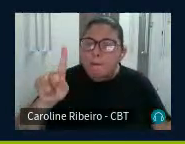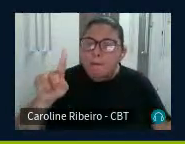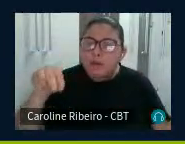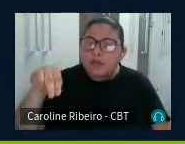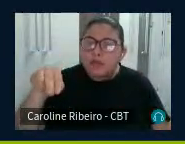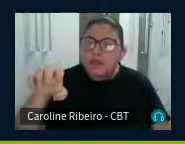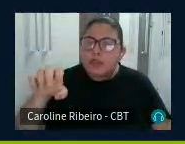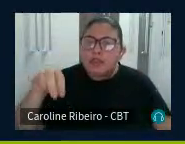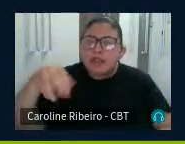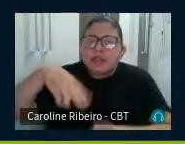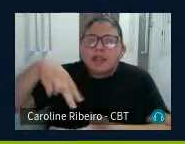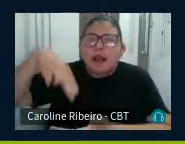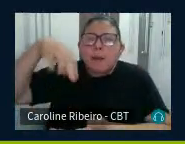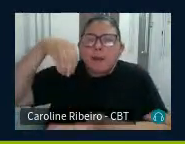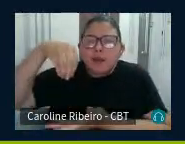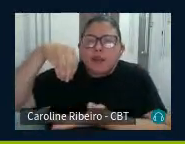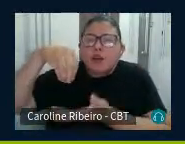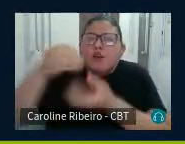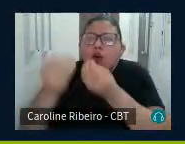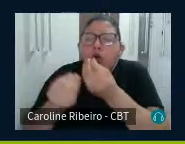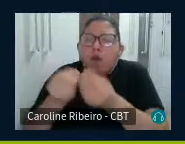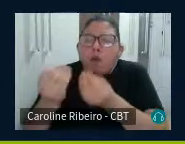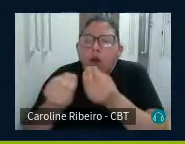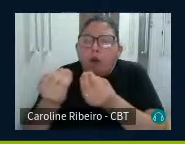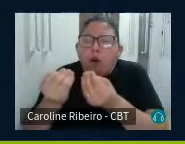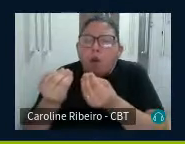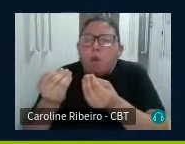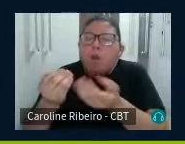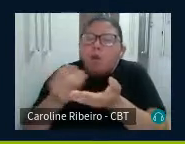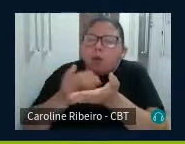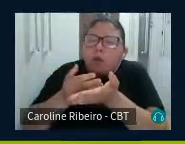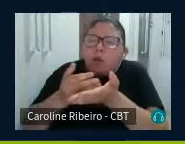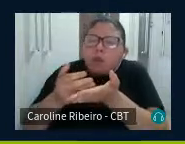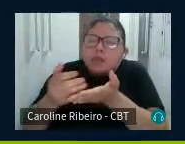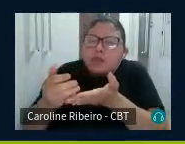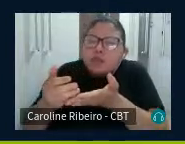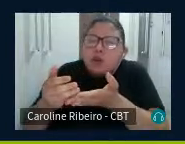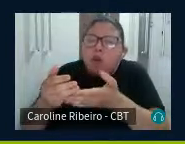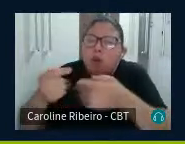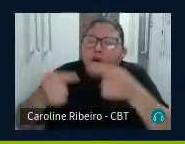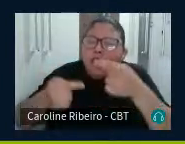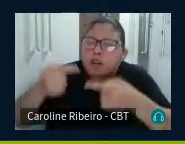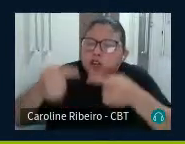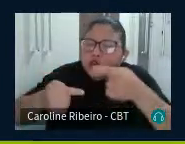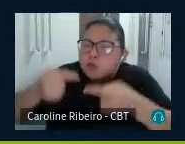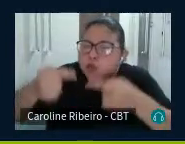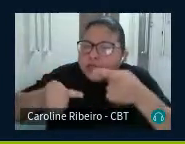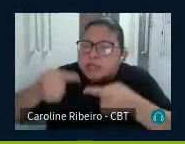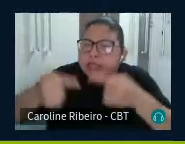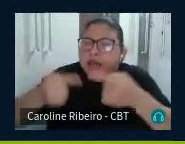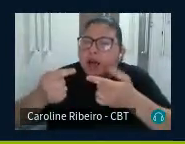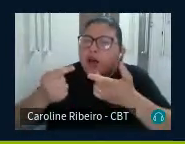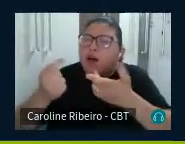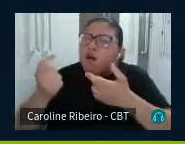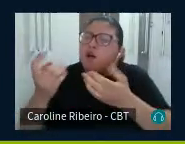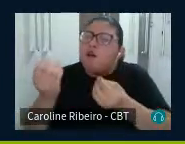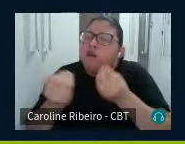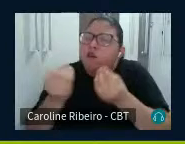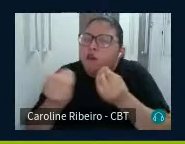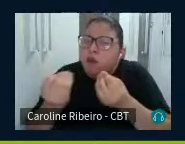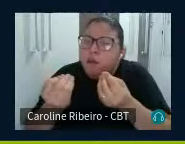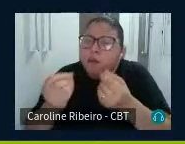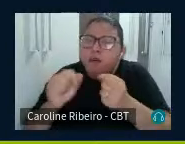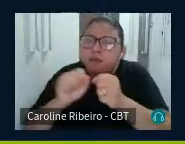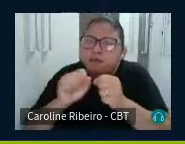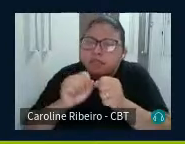que, naquele comecinho, nas primeiras discussões sobre o retorno, nós falávamos que íamos fazer o